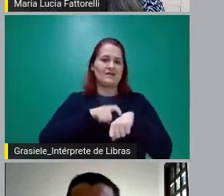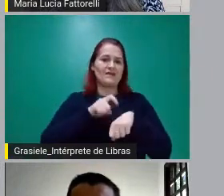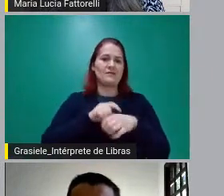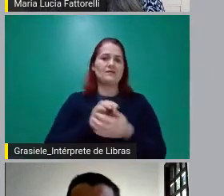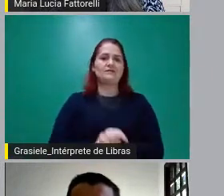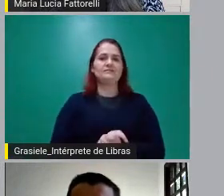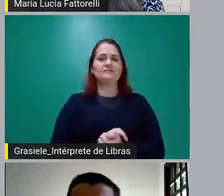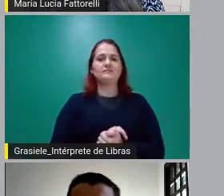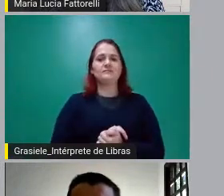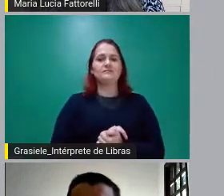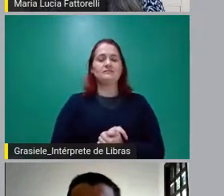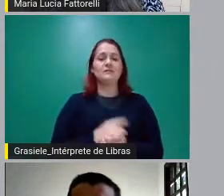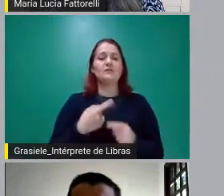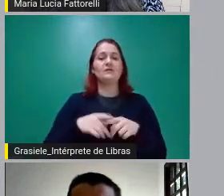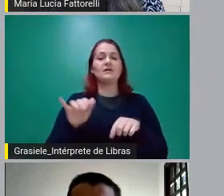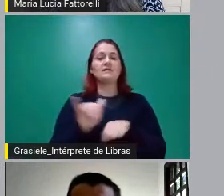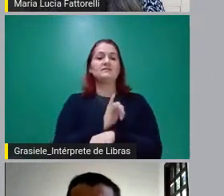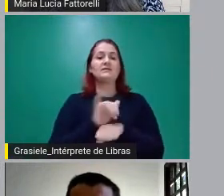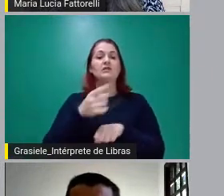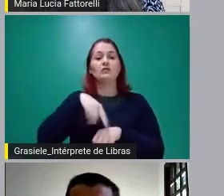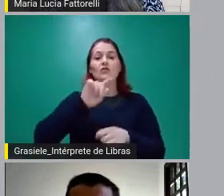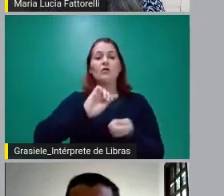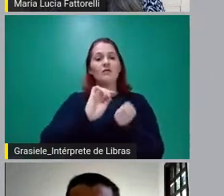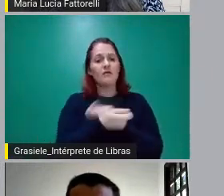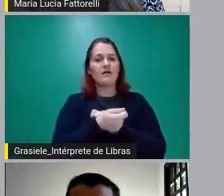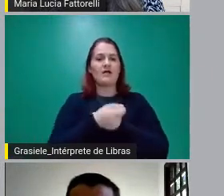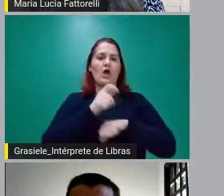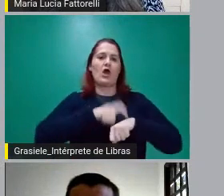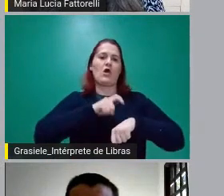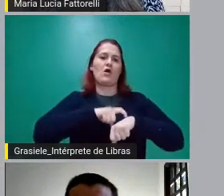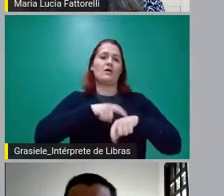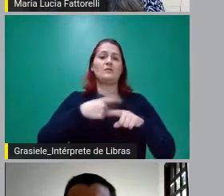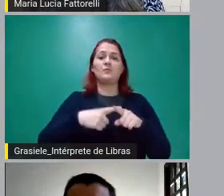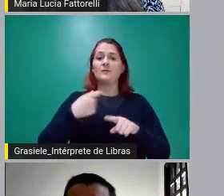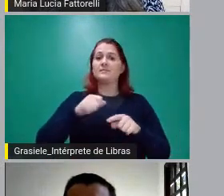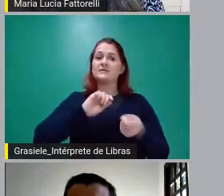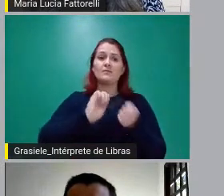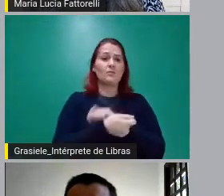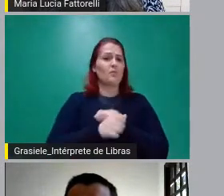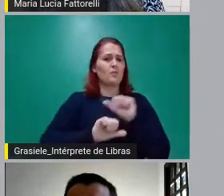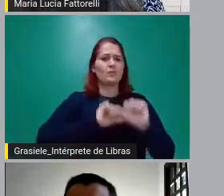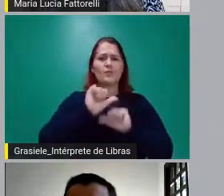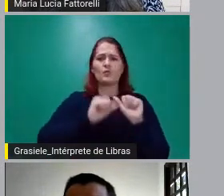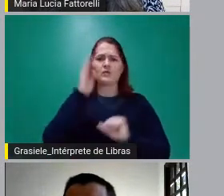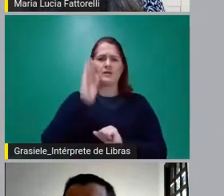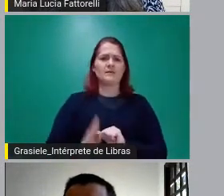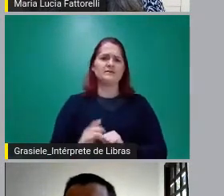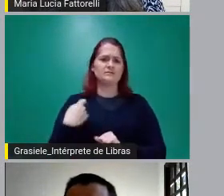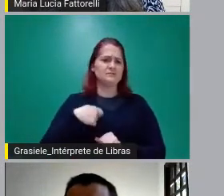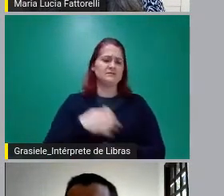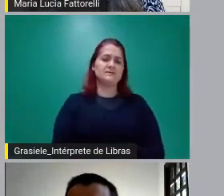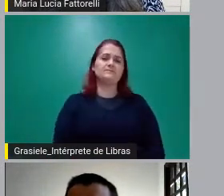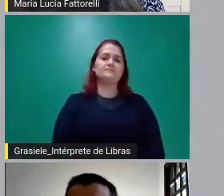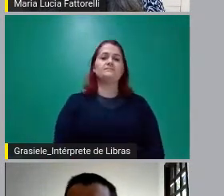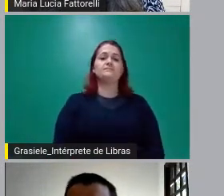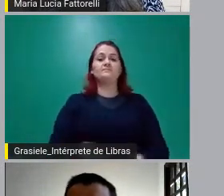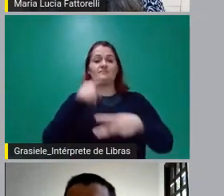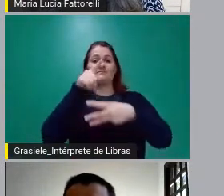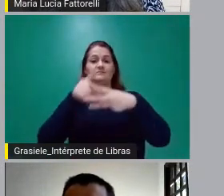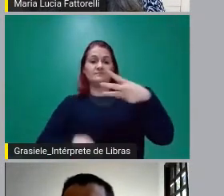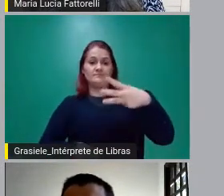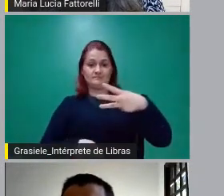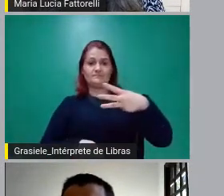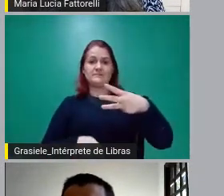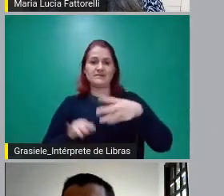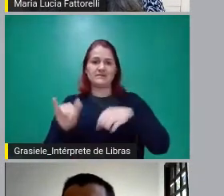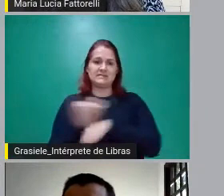bastante, as estratégias para a gente virar esse jogo, já que é hora de virar o jogo. E aí são 3 tipos de estratégias principais